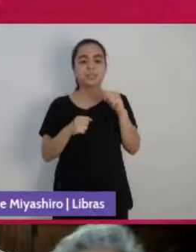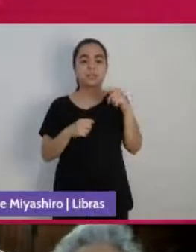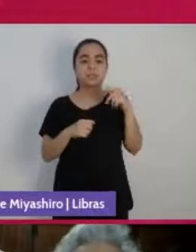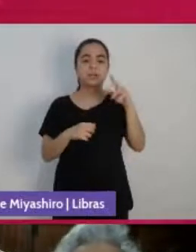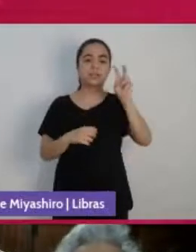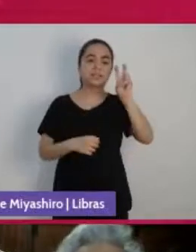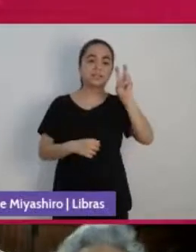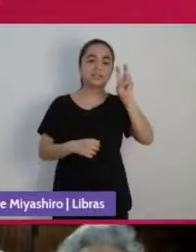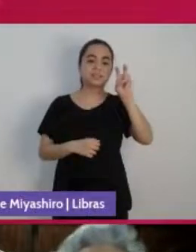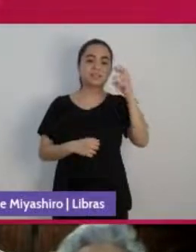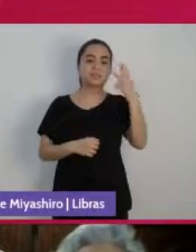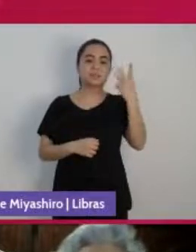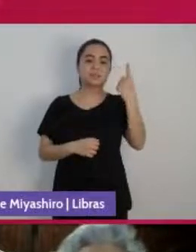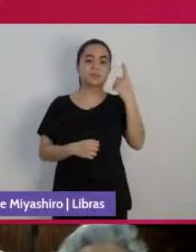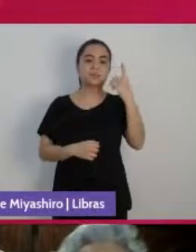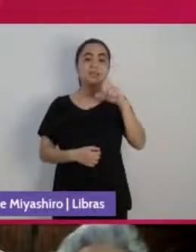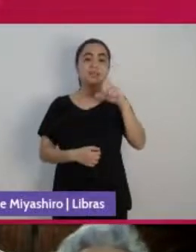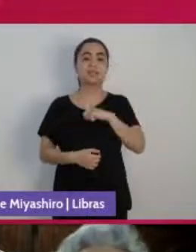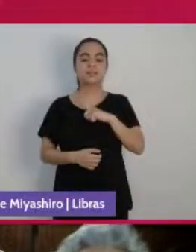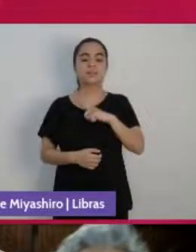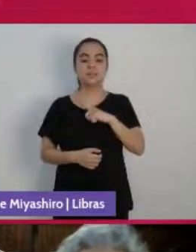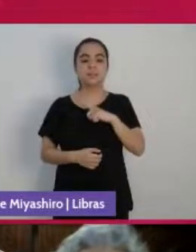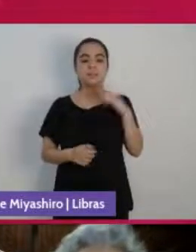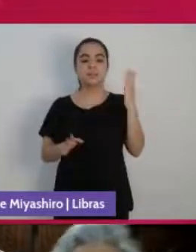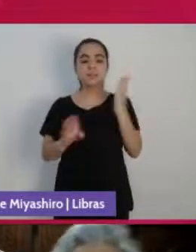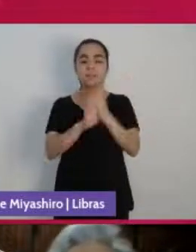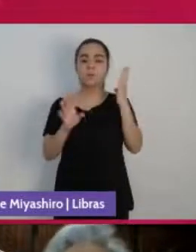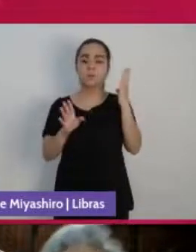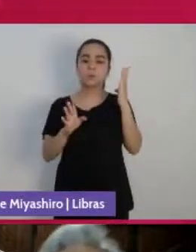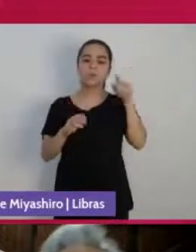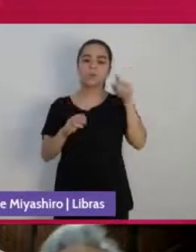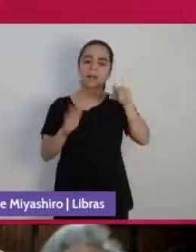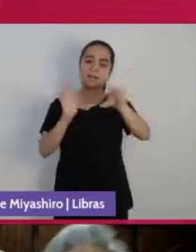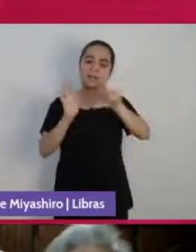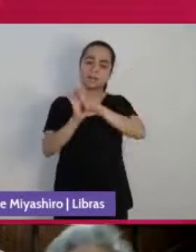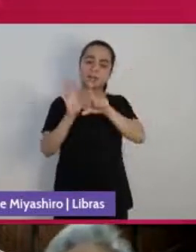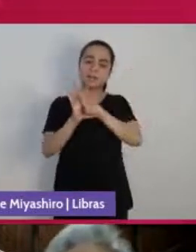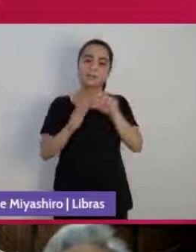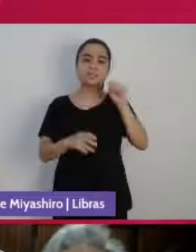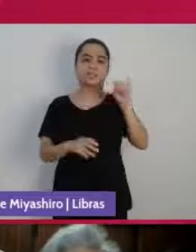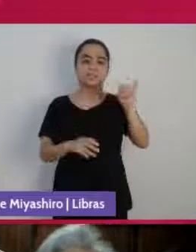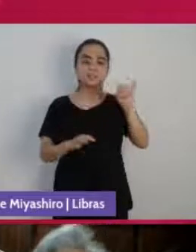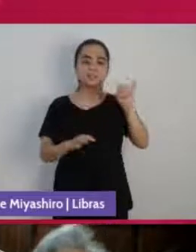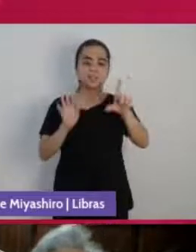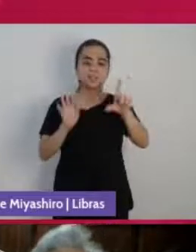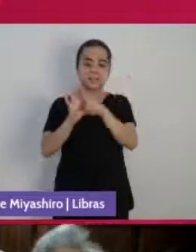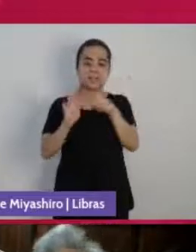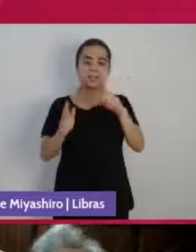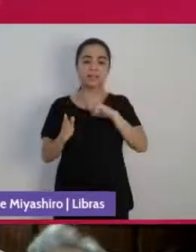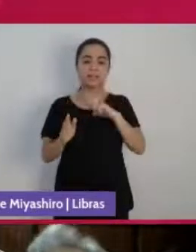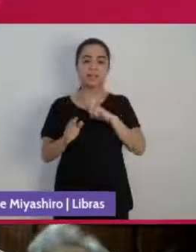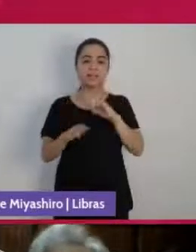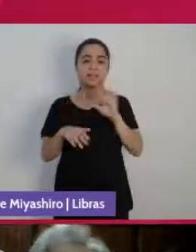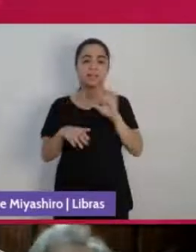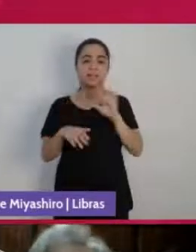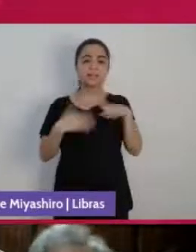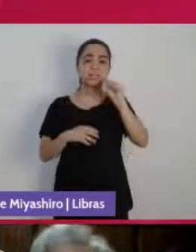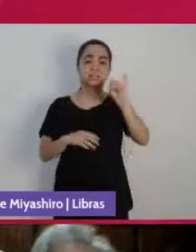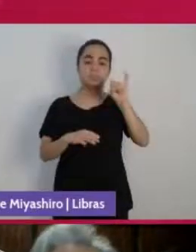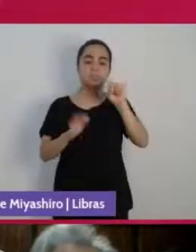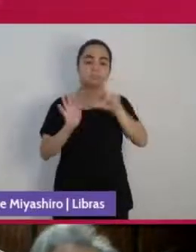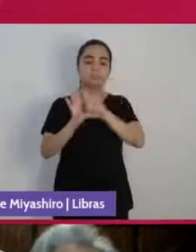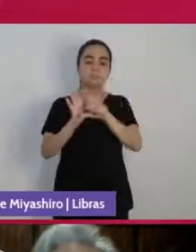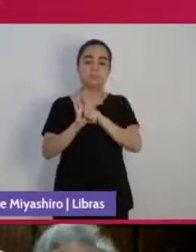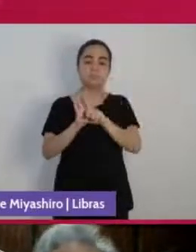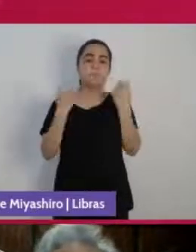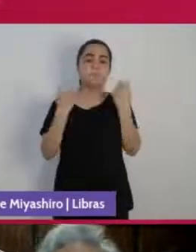531, atende o que está lá na nossa lei. Se atende a lei, ótimo. Se não atende a lei, pode estar lindo e maravilhoso,